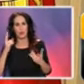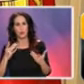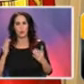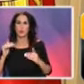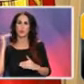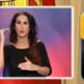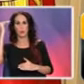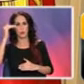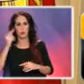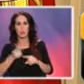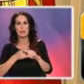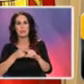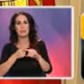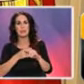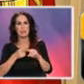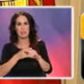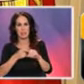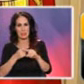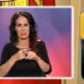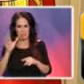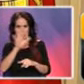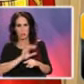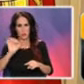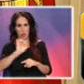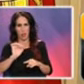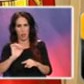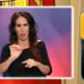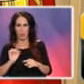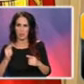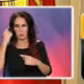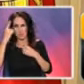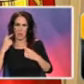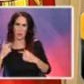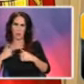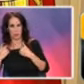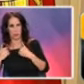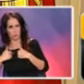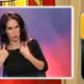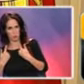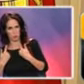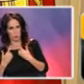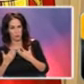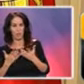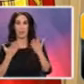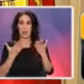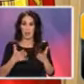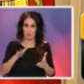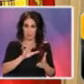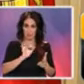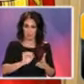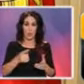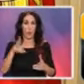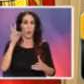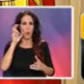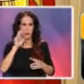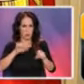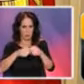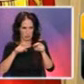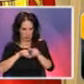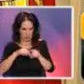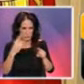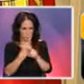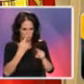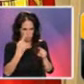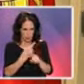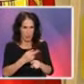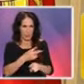superior interesse nacional. Neste contexto, e tendo ouvido os partidos representados